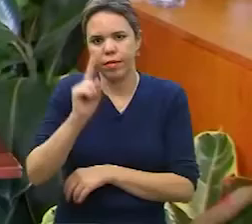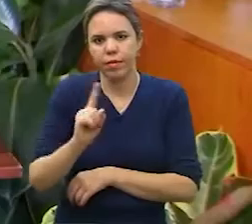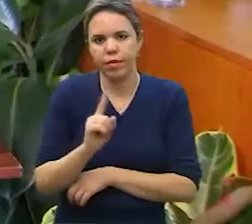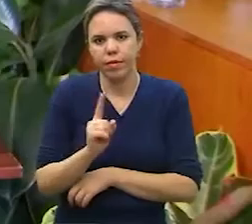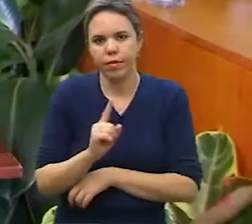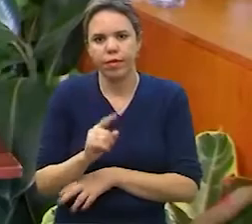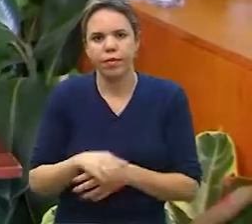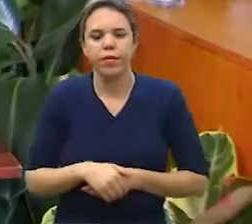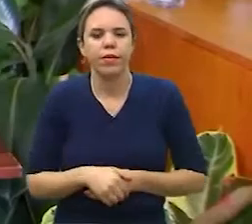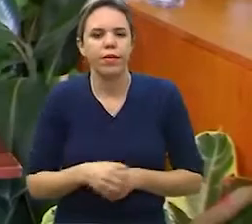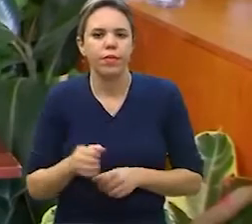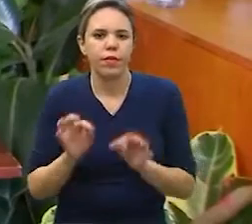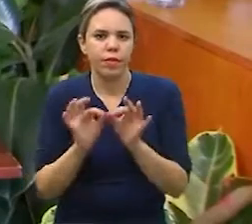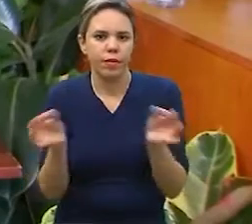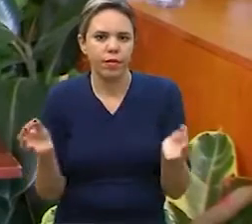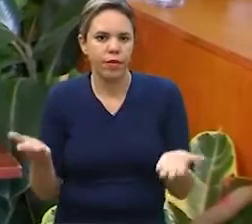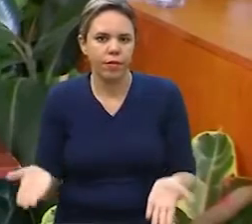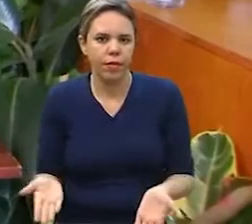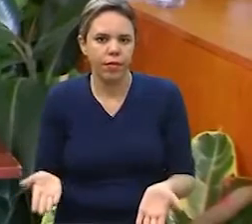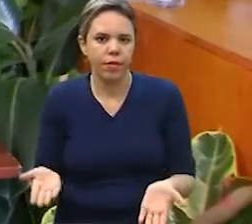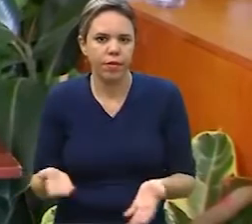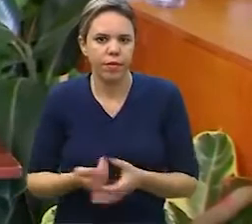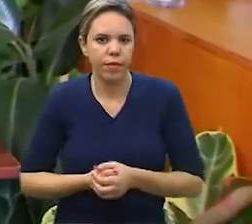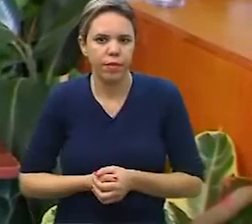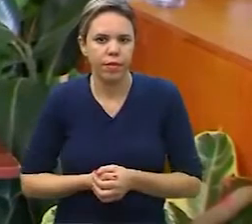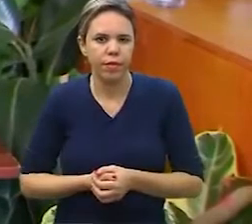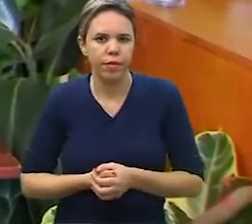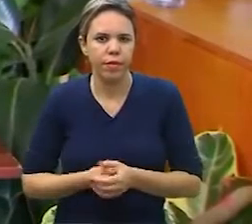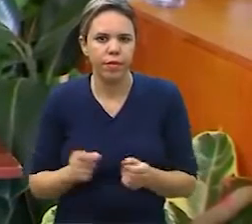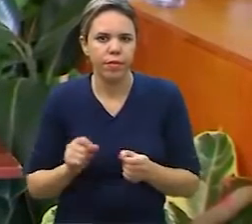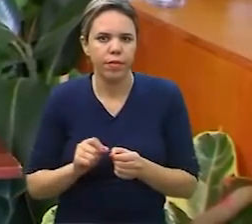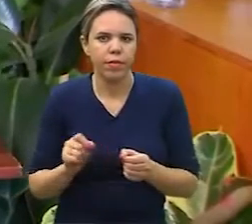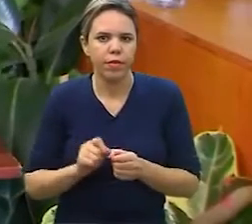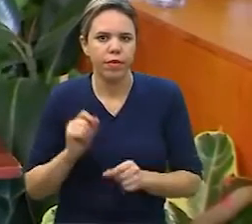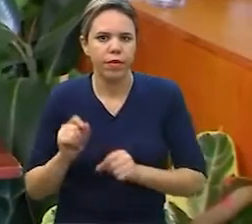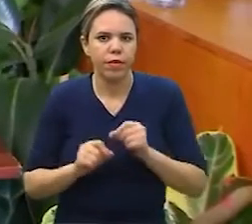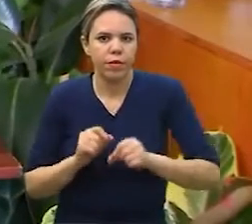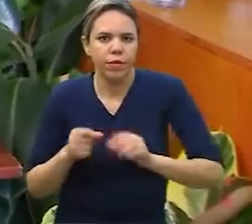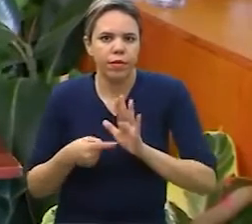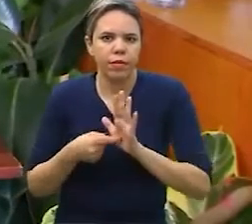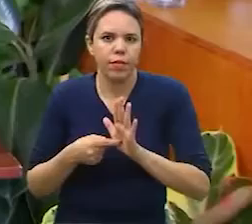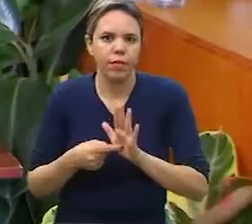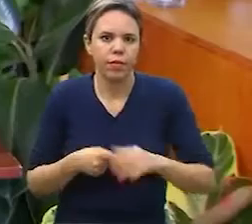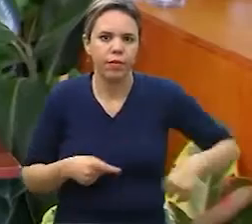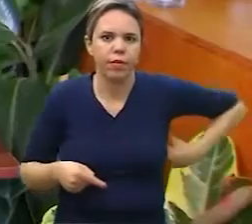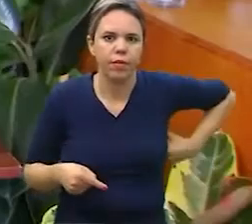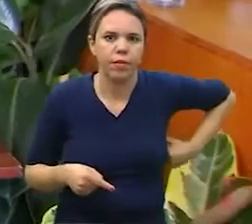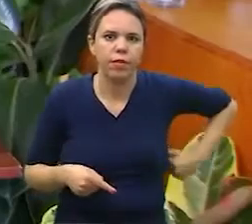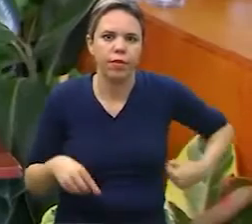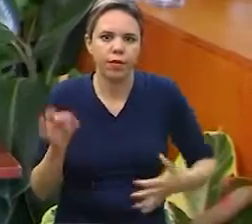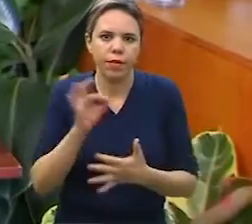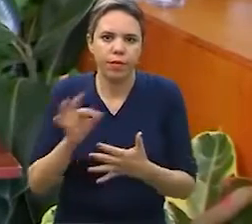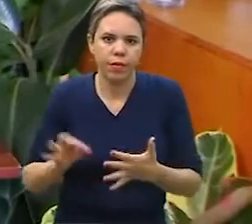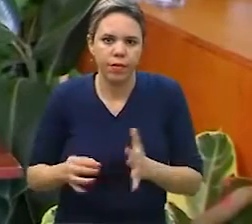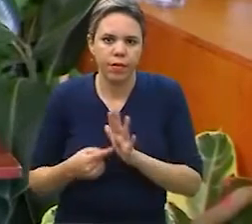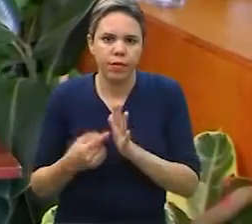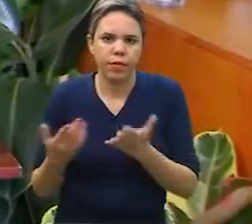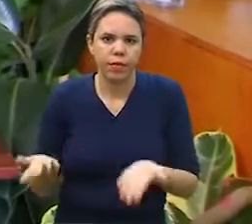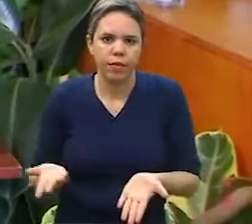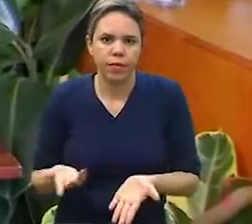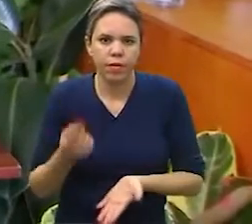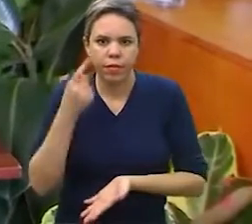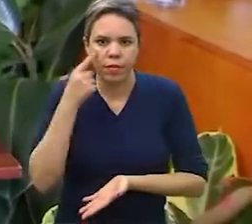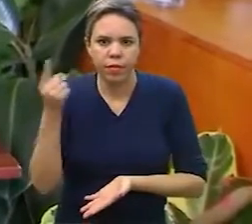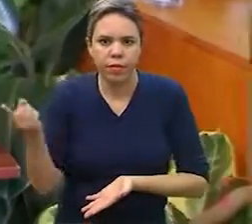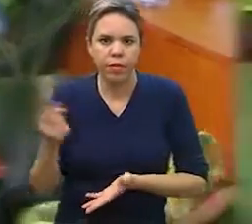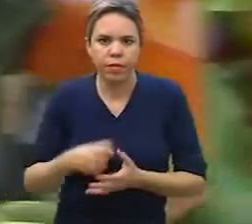difícil, né? É receita simples. Sim. Então, vamos fazer o seguinte? Já vamos mostrar aí tudo que vai na nossa receita? Vamos sim. Então,